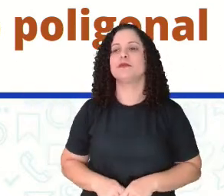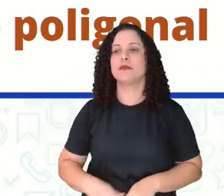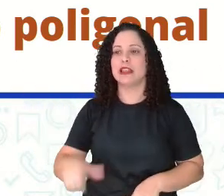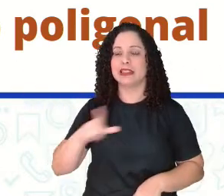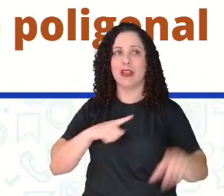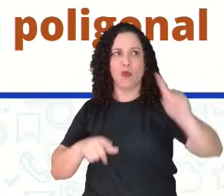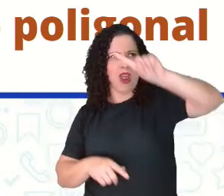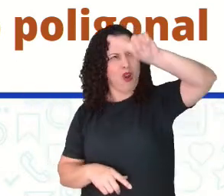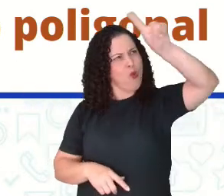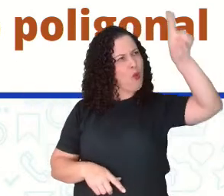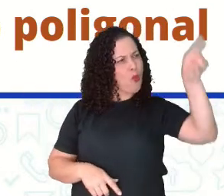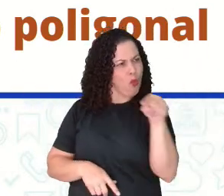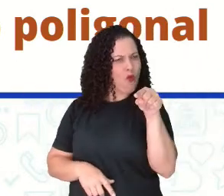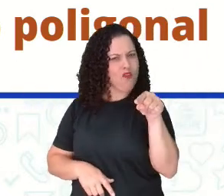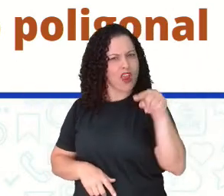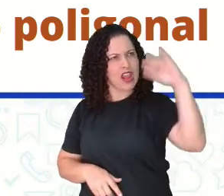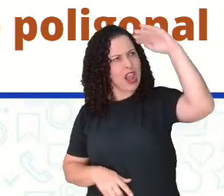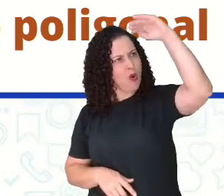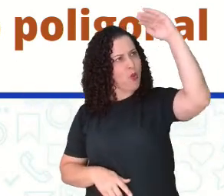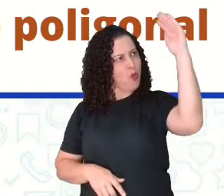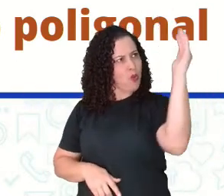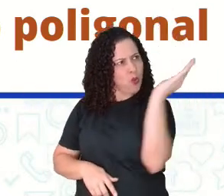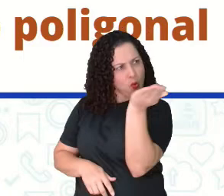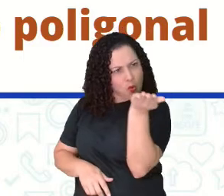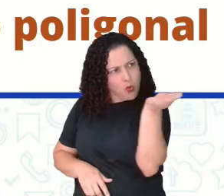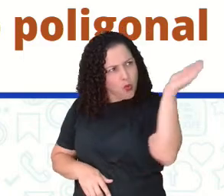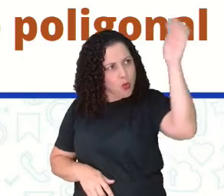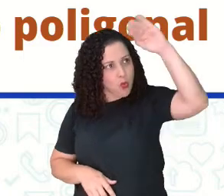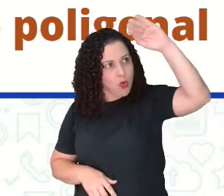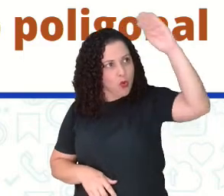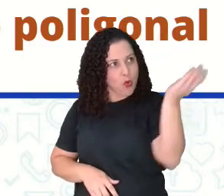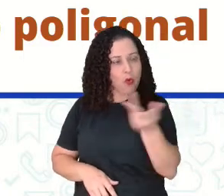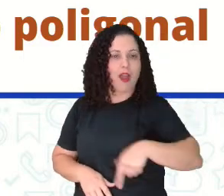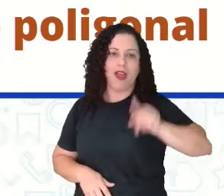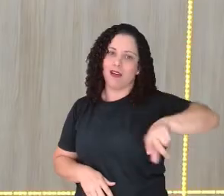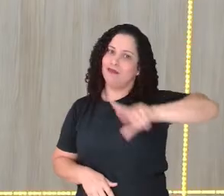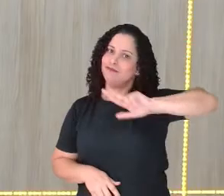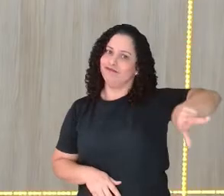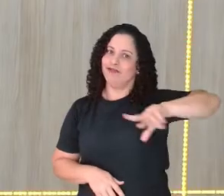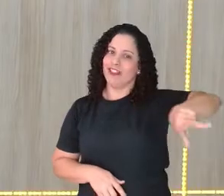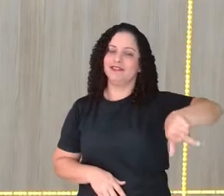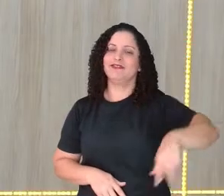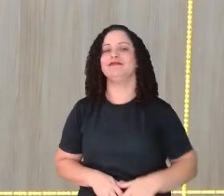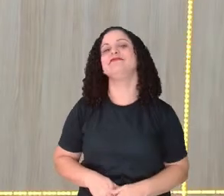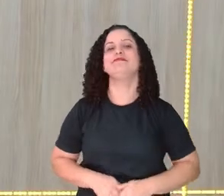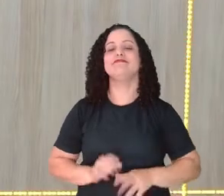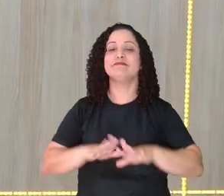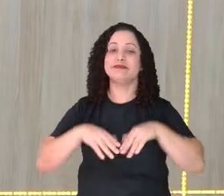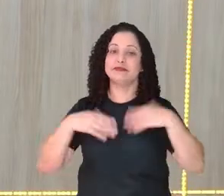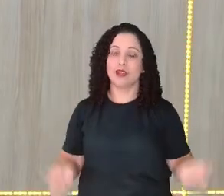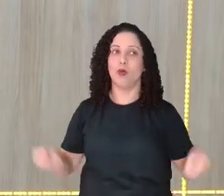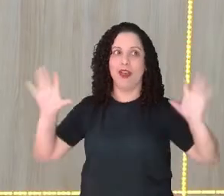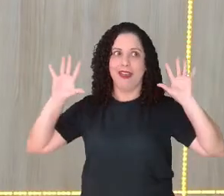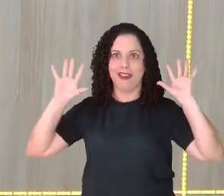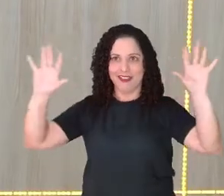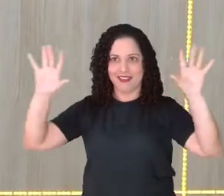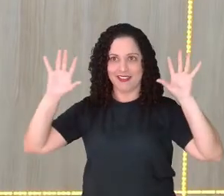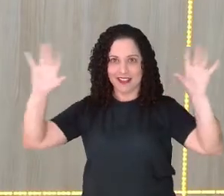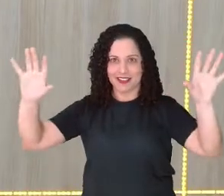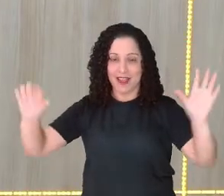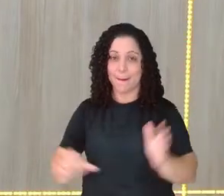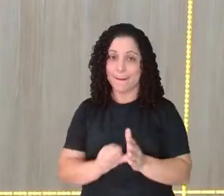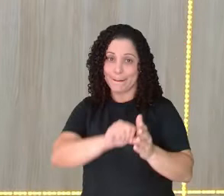uma curva, tá? Você tem aí uma linha não poligonal. Belezinha? Então, essas são as duas